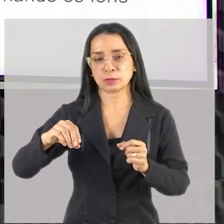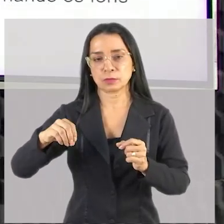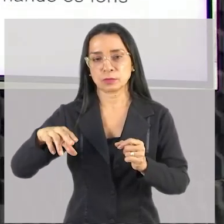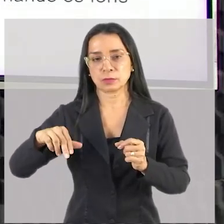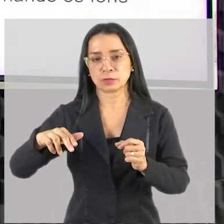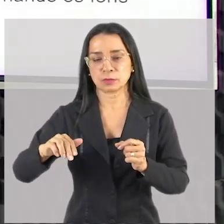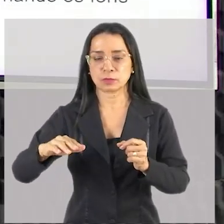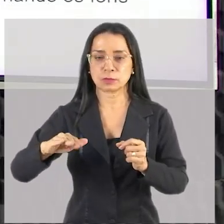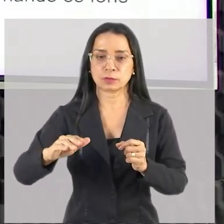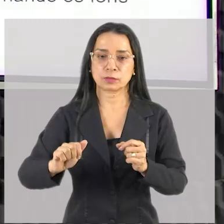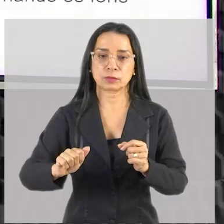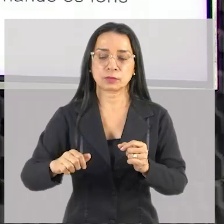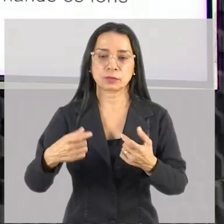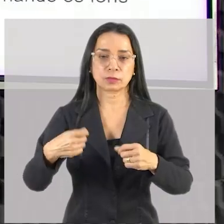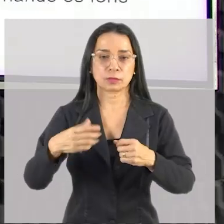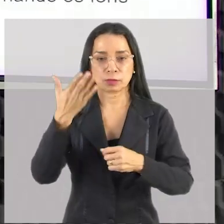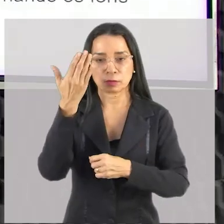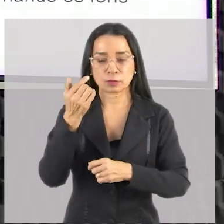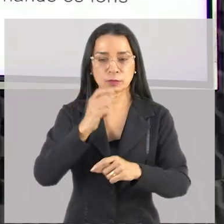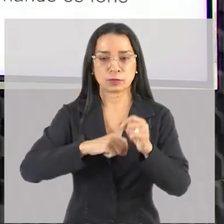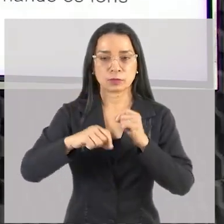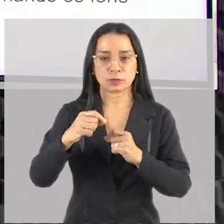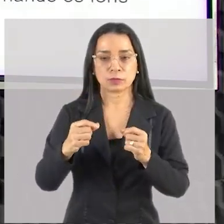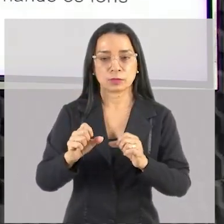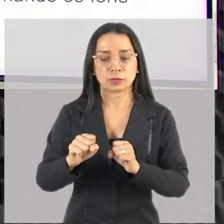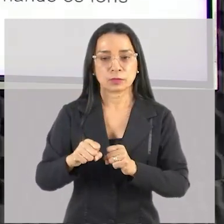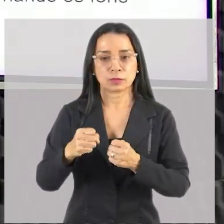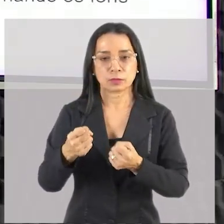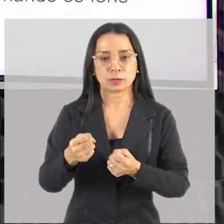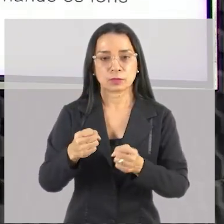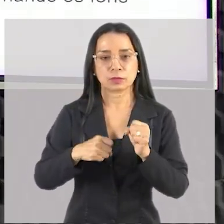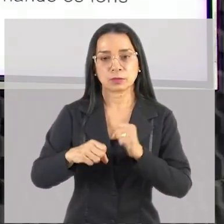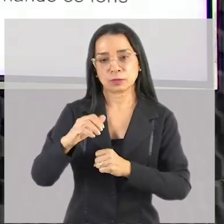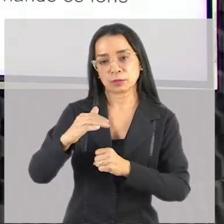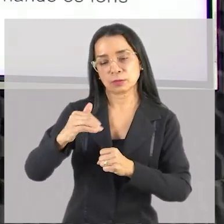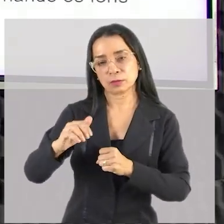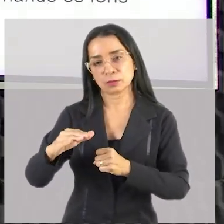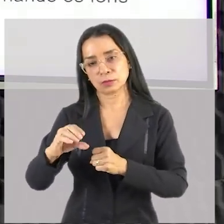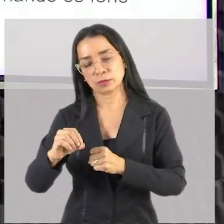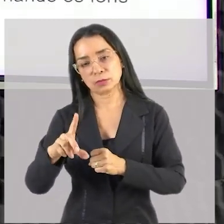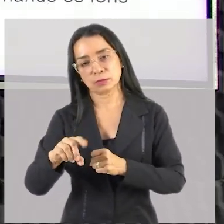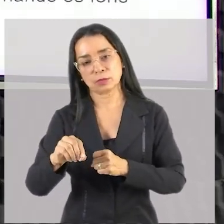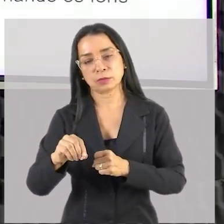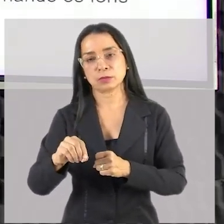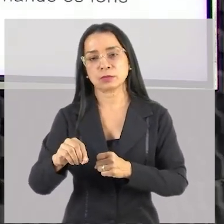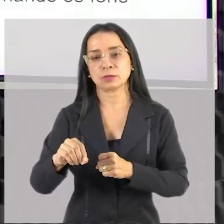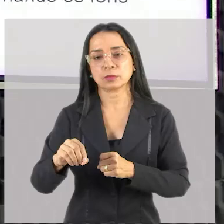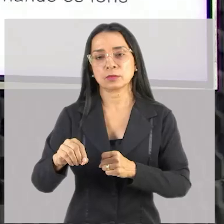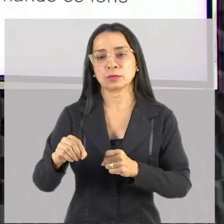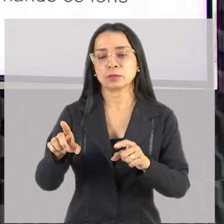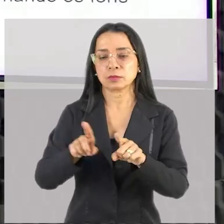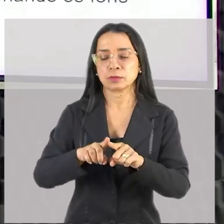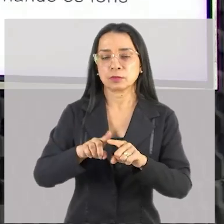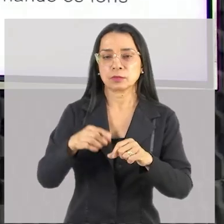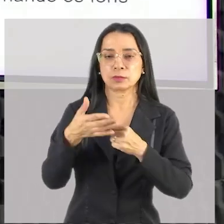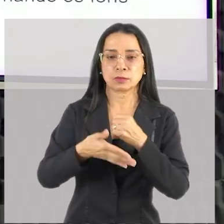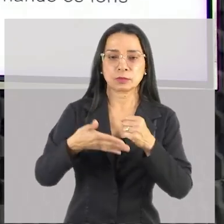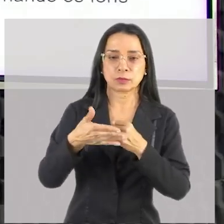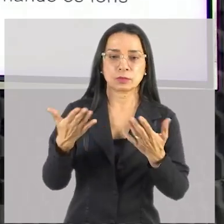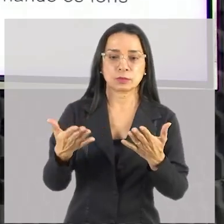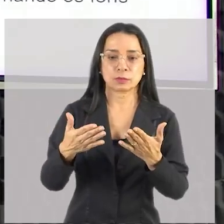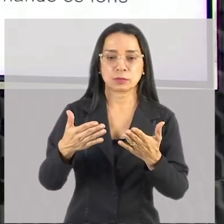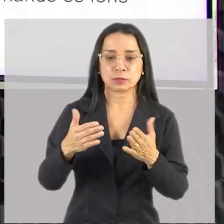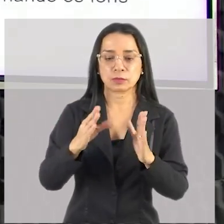força de um ácido e de uma base, tá? É um assunto longo que você vai precisar aprender. Por